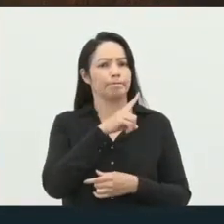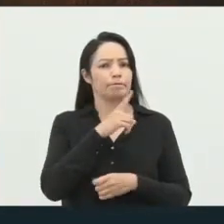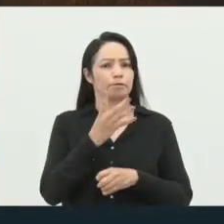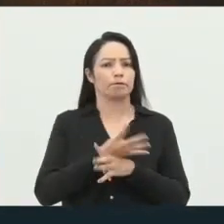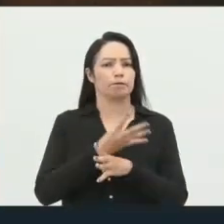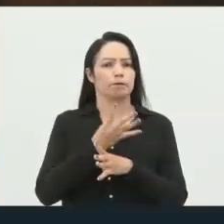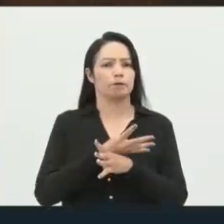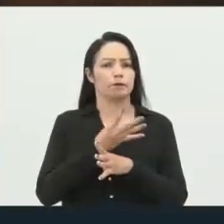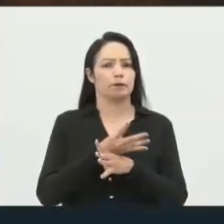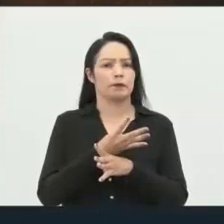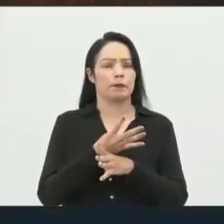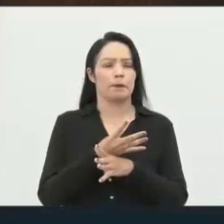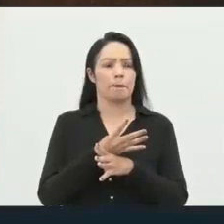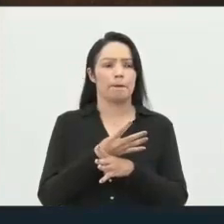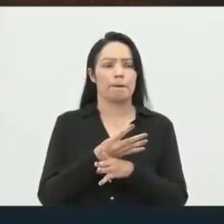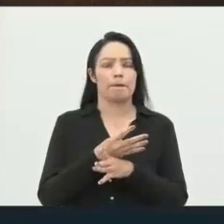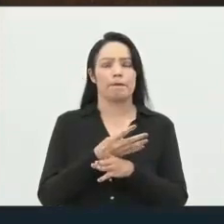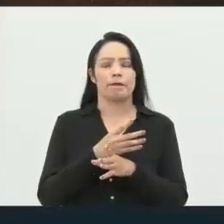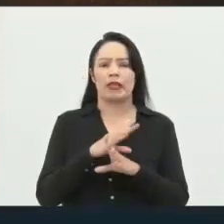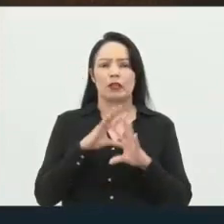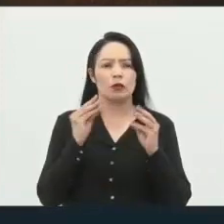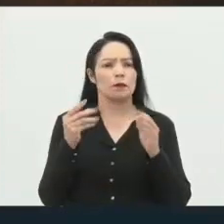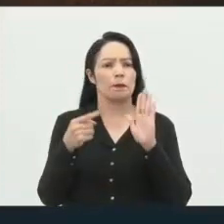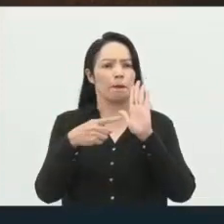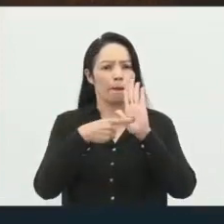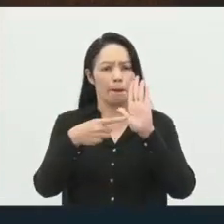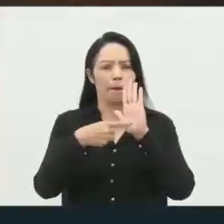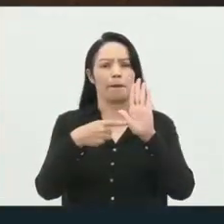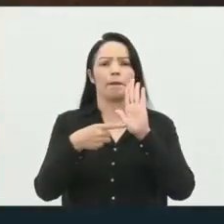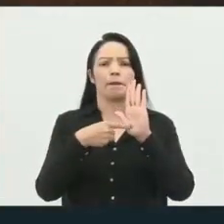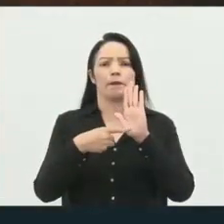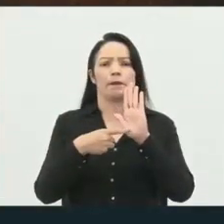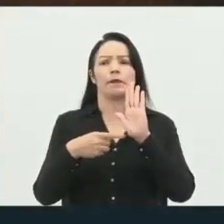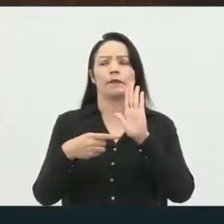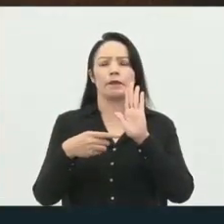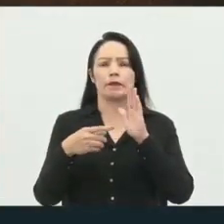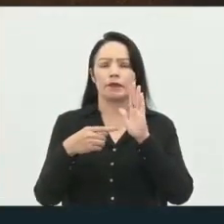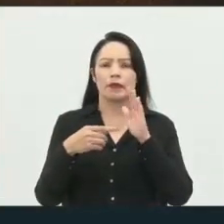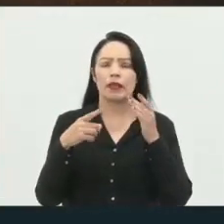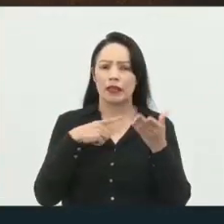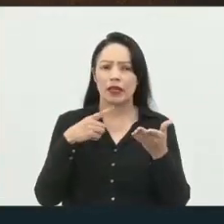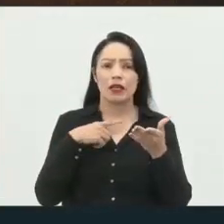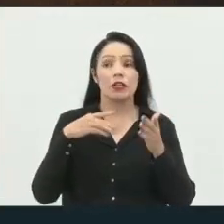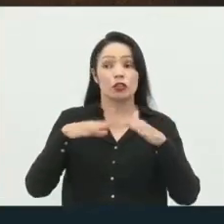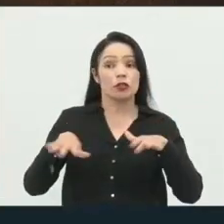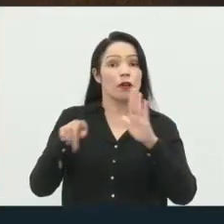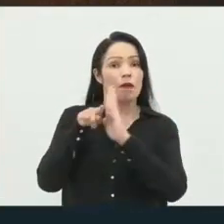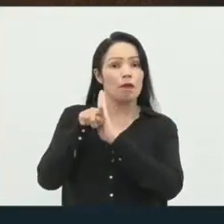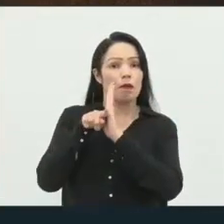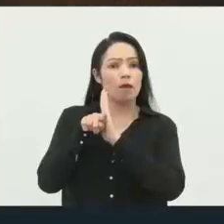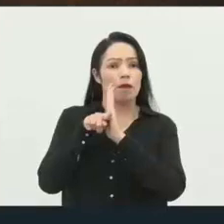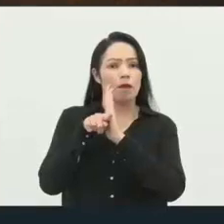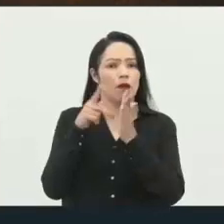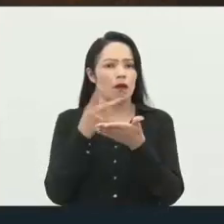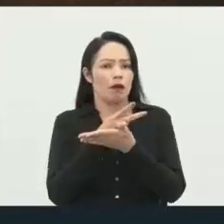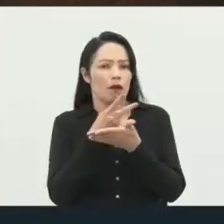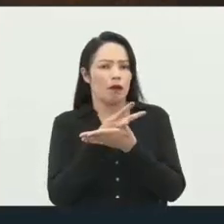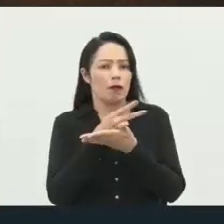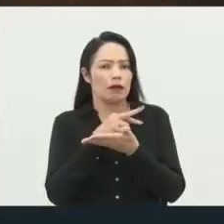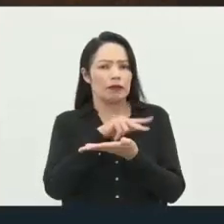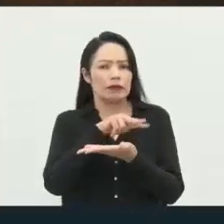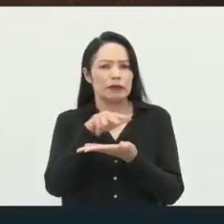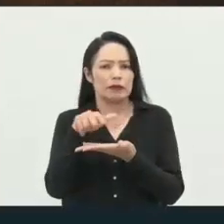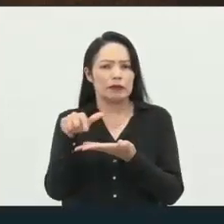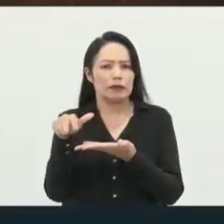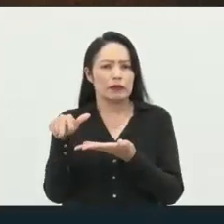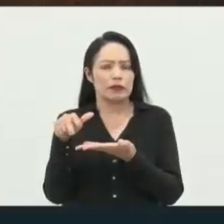Por exemplo é denúncias que eu venho recebendo que a gente está apurando de várias irregularidades né Eu não